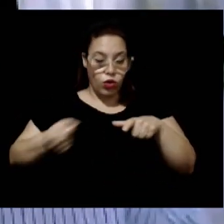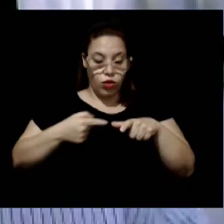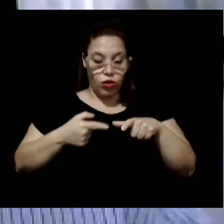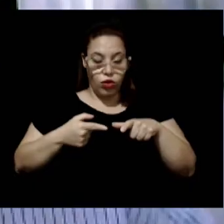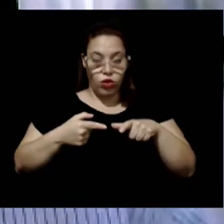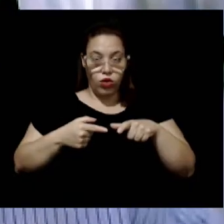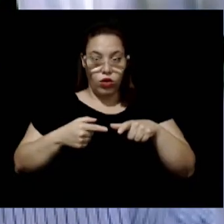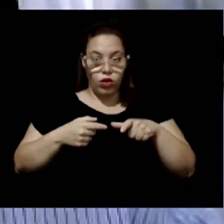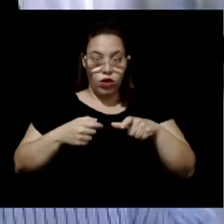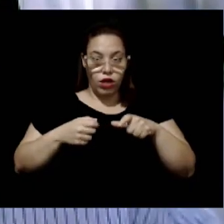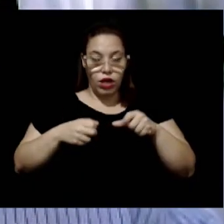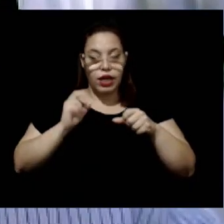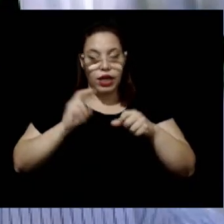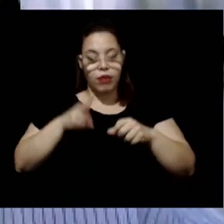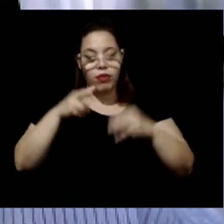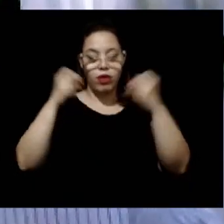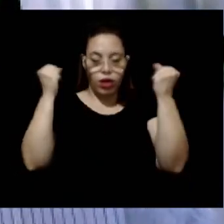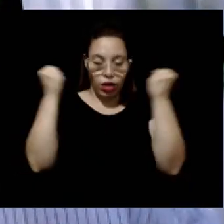antes.